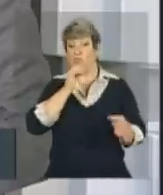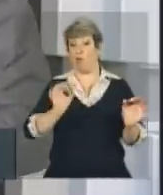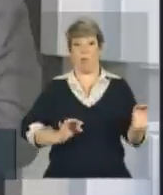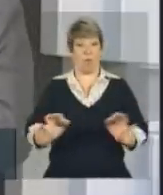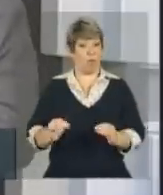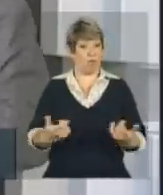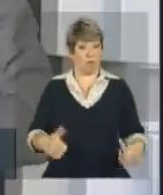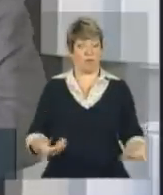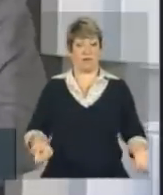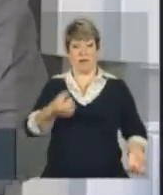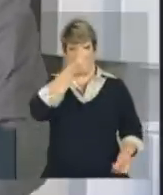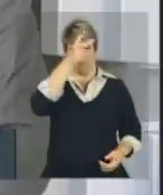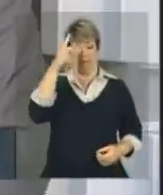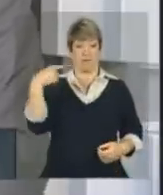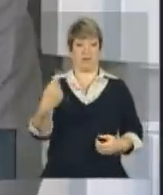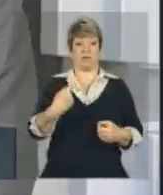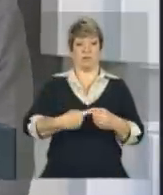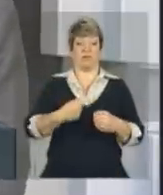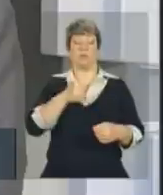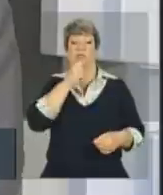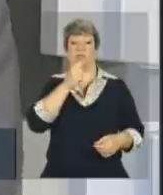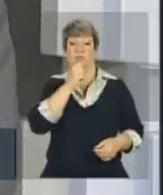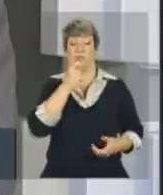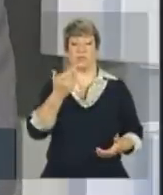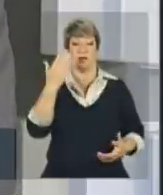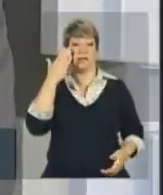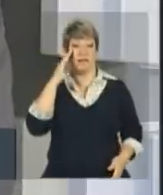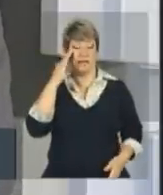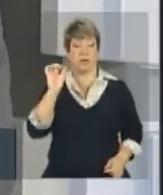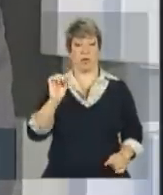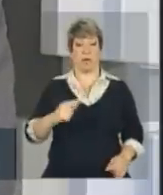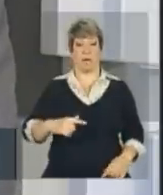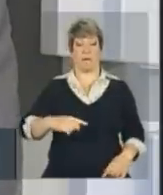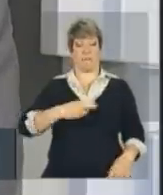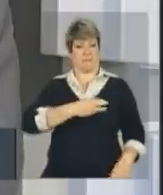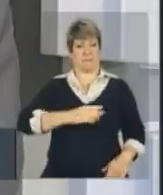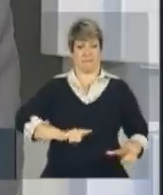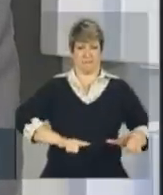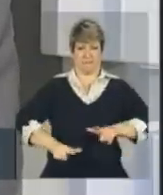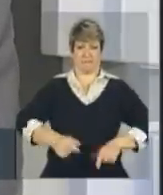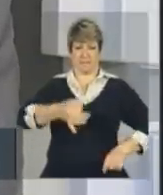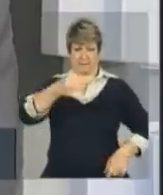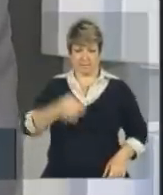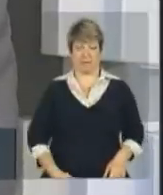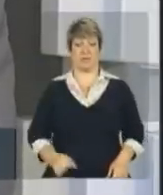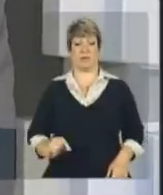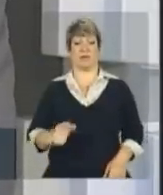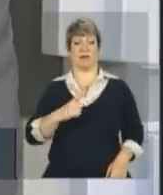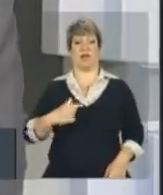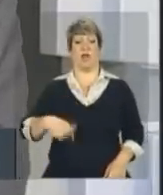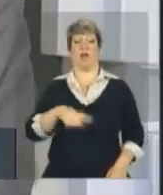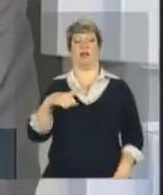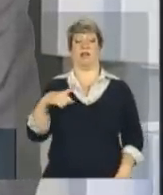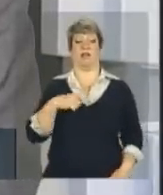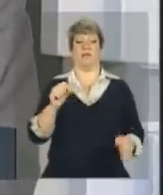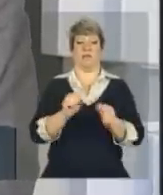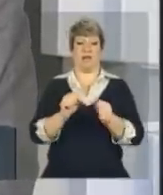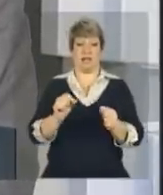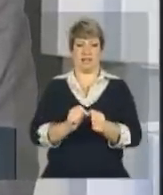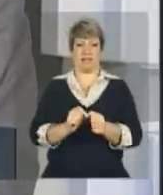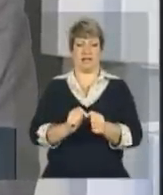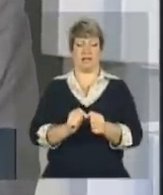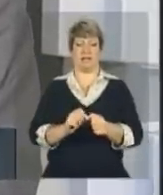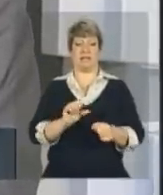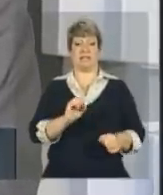organizou, aquele prefeito que ainda não está conscientizado para a missão que nós temos de fazer do século XXI um século que coloque o